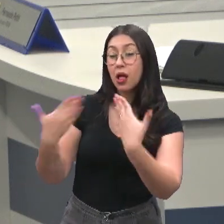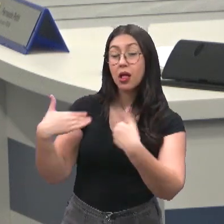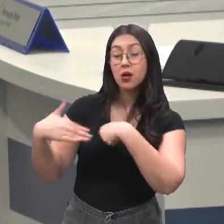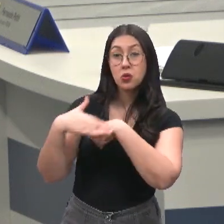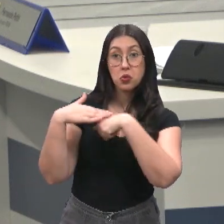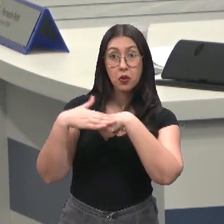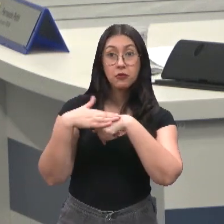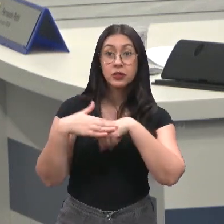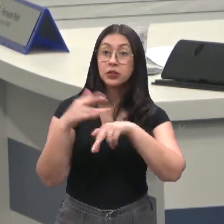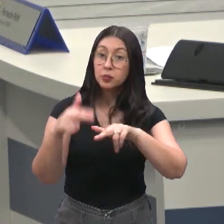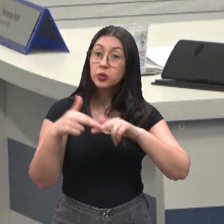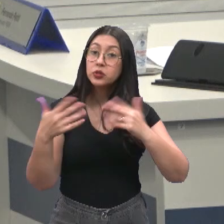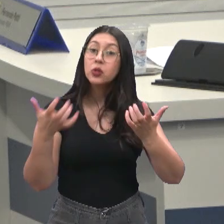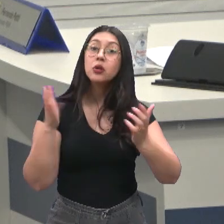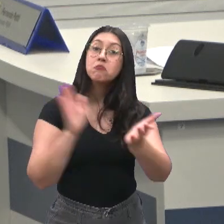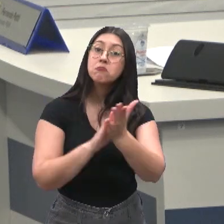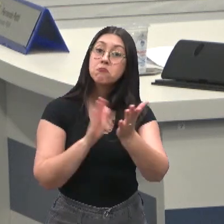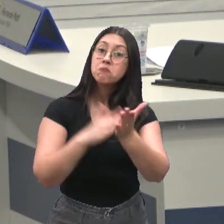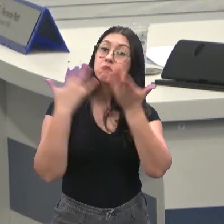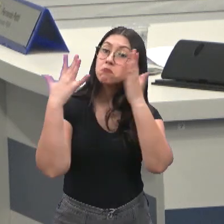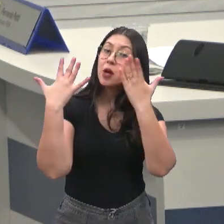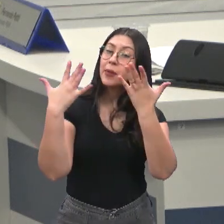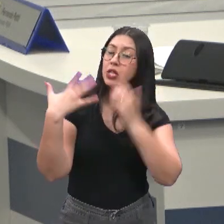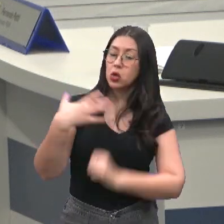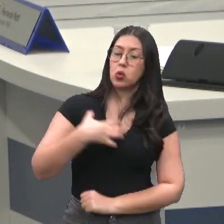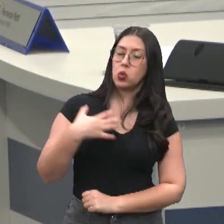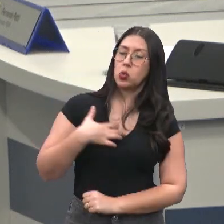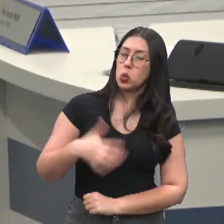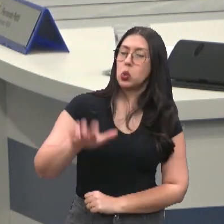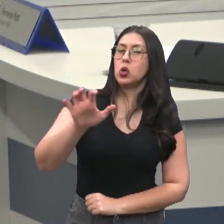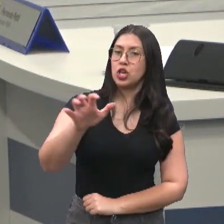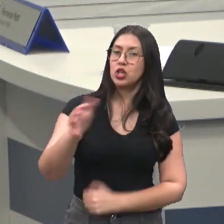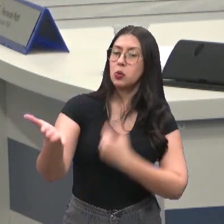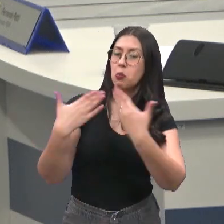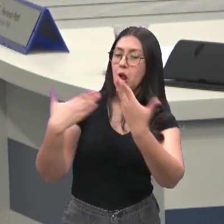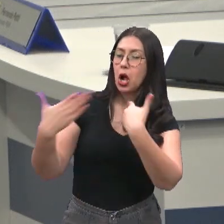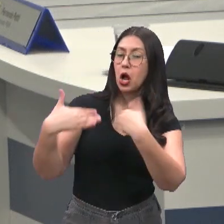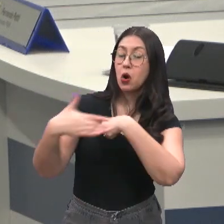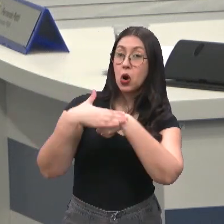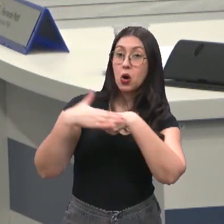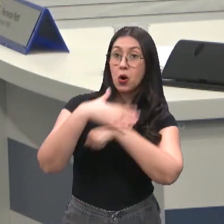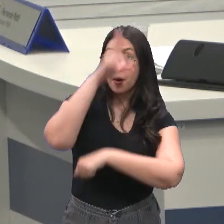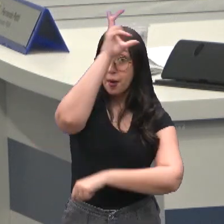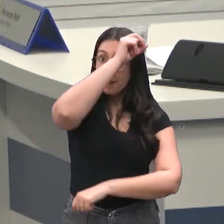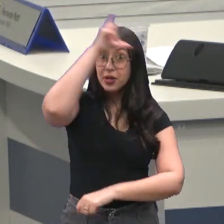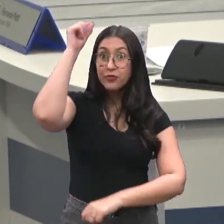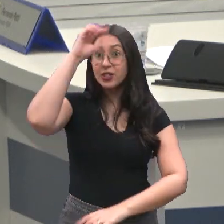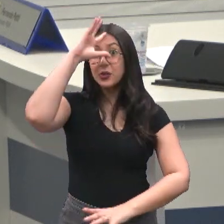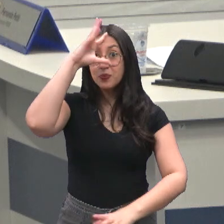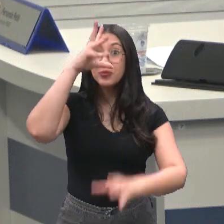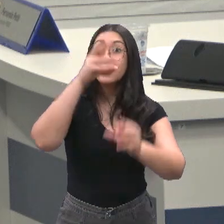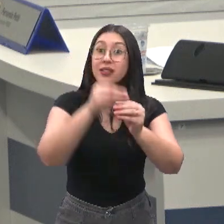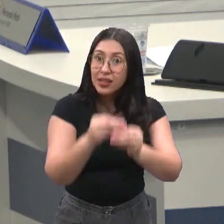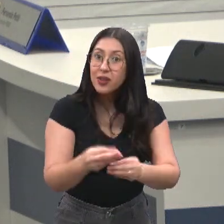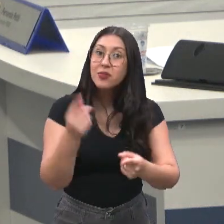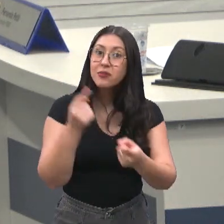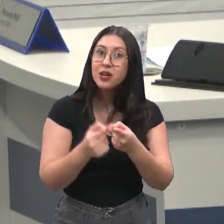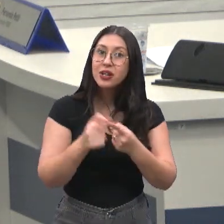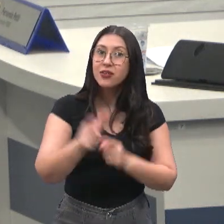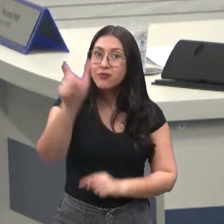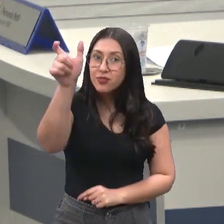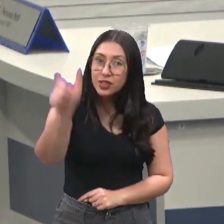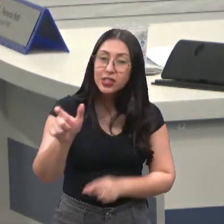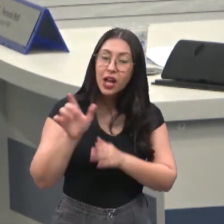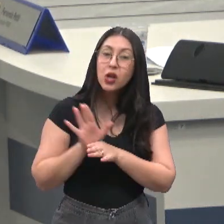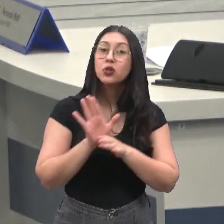quero parabenizá-lo pela forma como o senhor conduziu com o nosso prefeito, que entendeu a demanda através de Vossa Excelência, e a partir daí